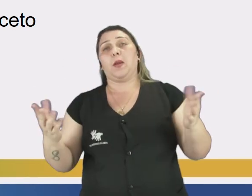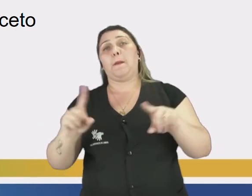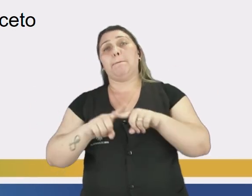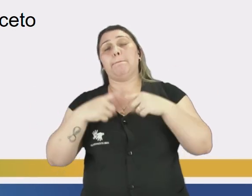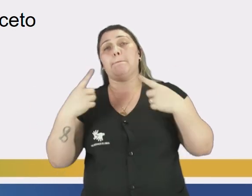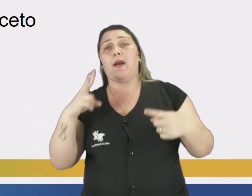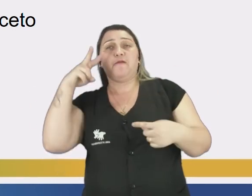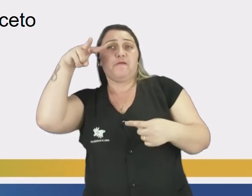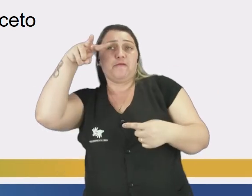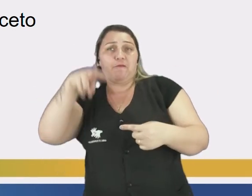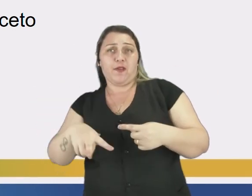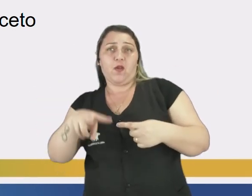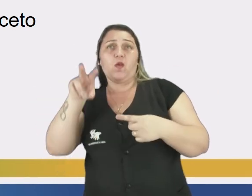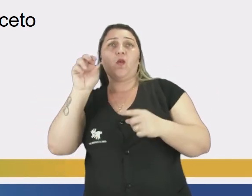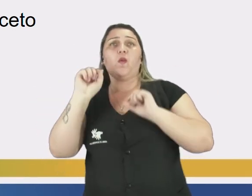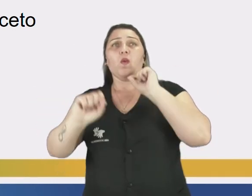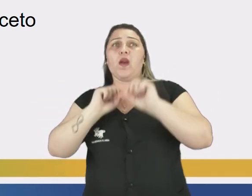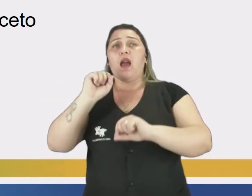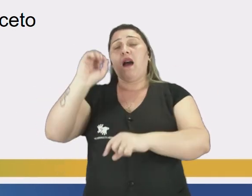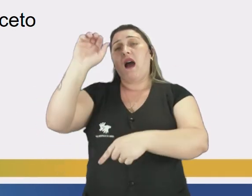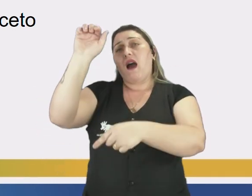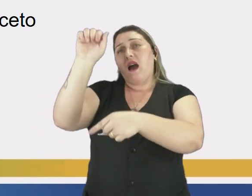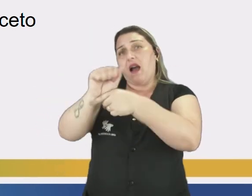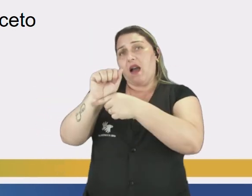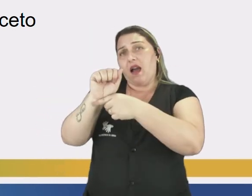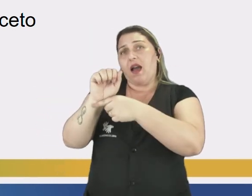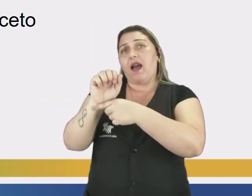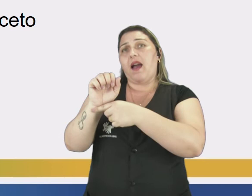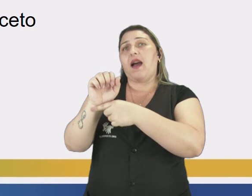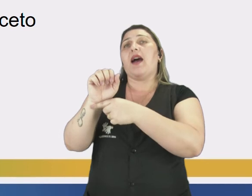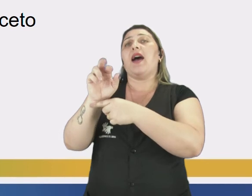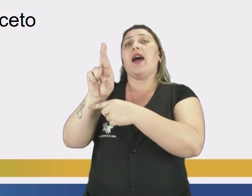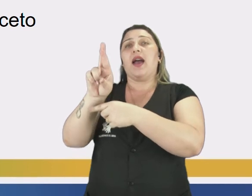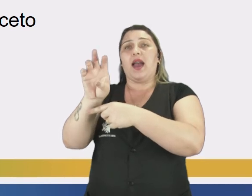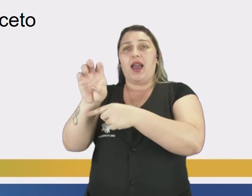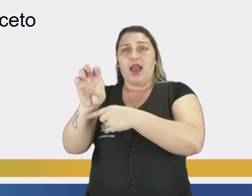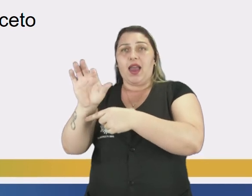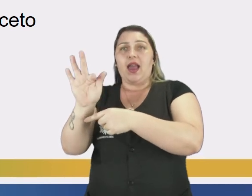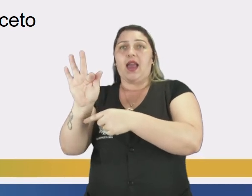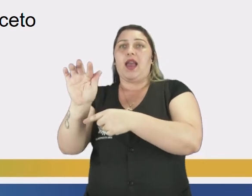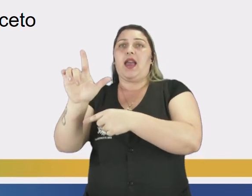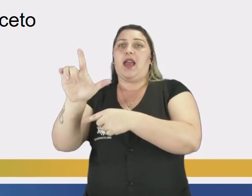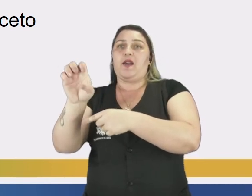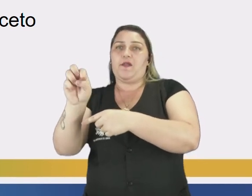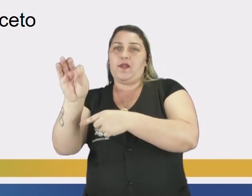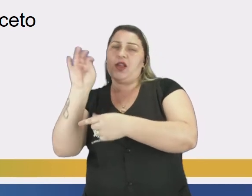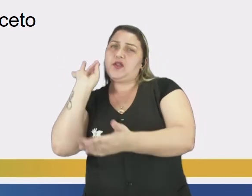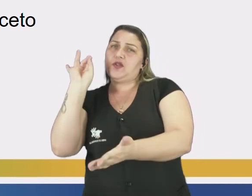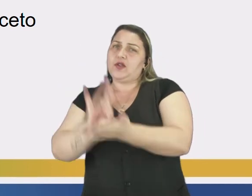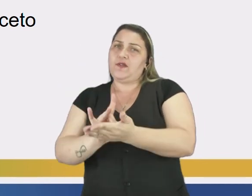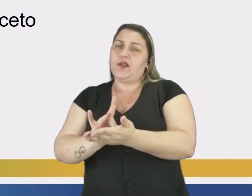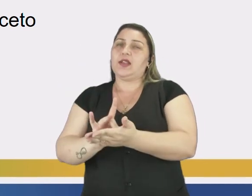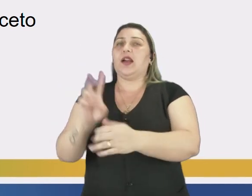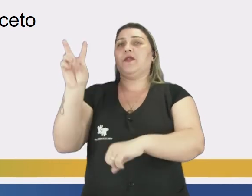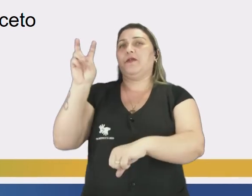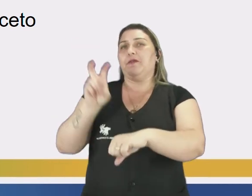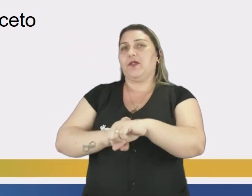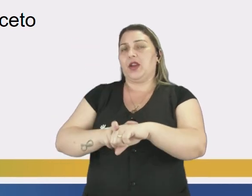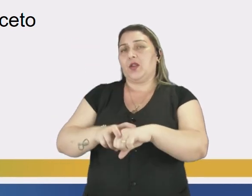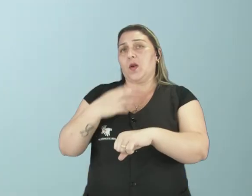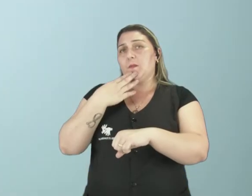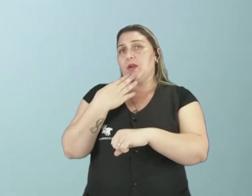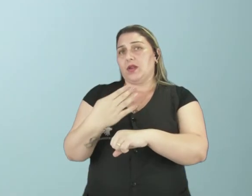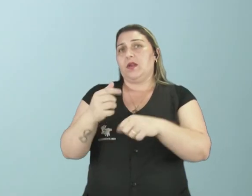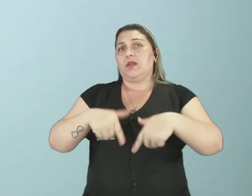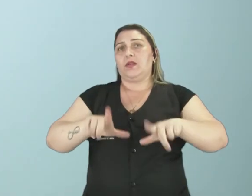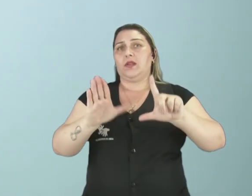enxerga é o que é refletido. Então, é porque reflete difusamente essa cor, no caso seria a cor verde. Eu vou pedir que